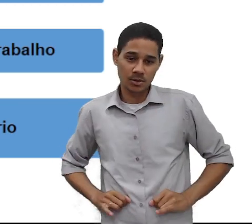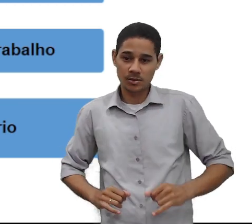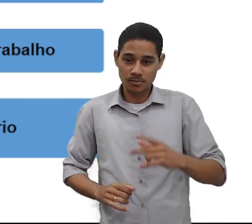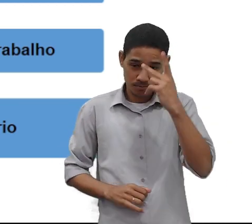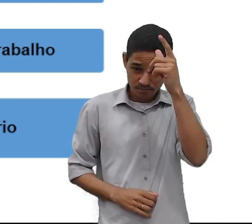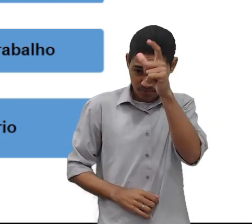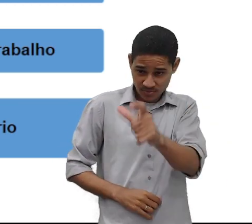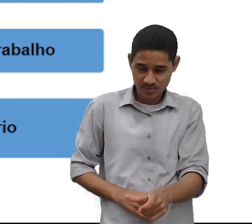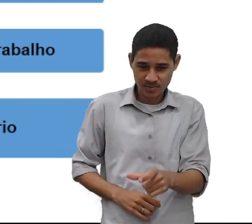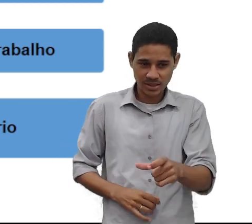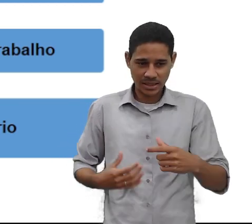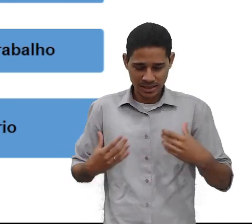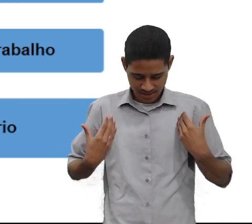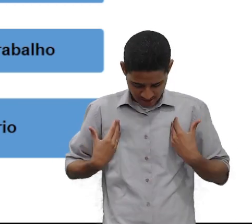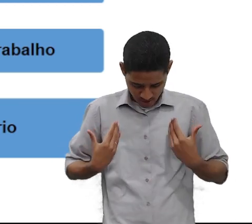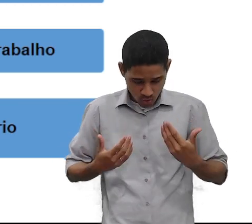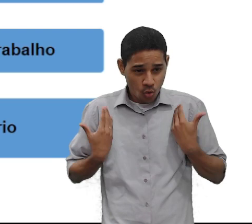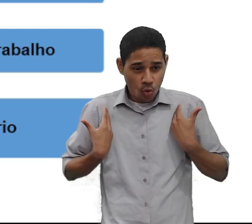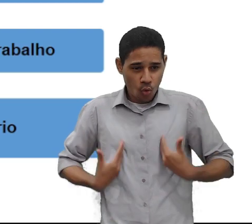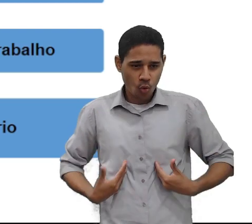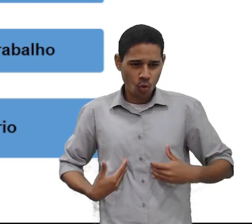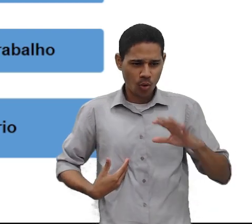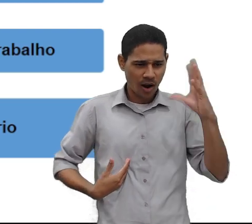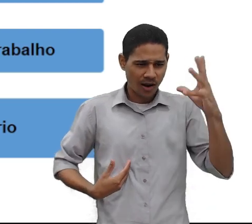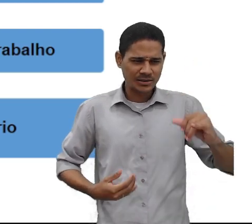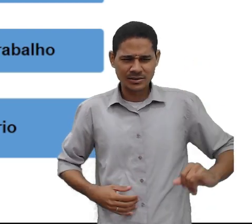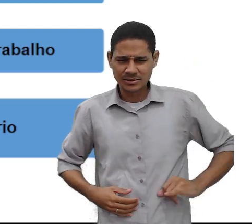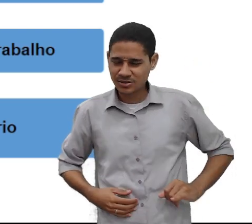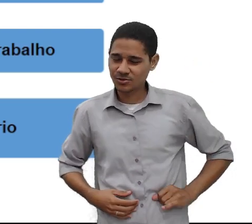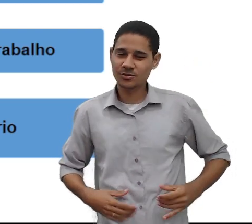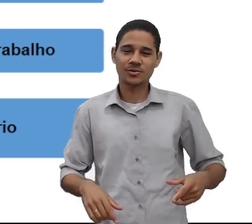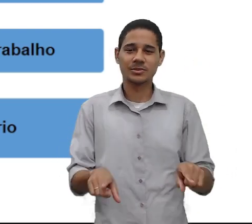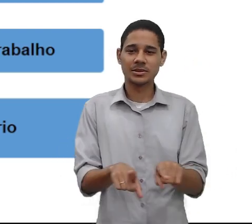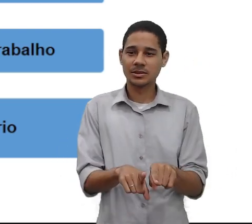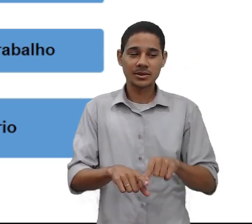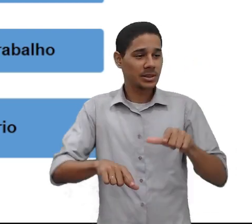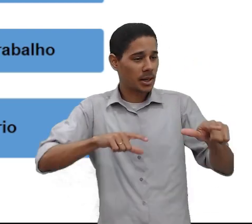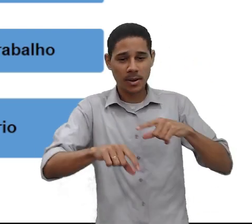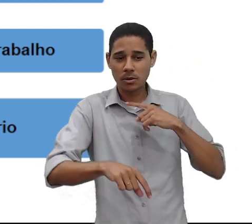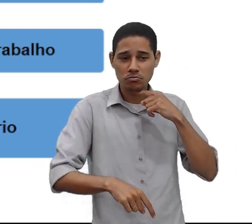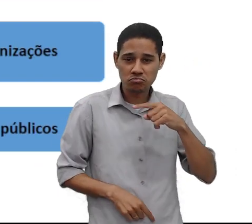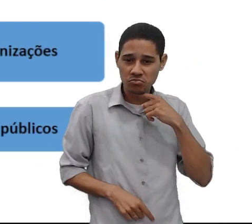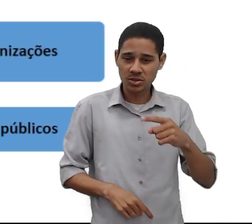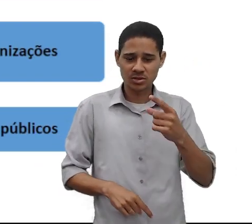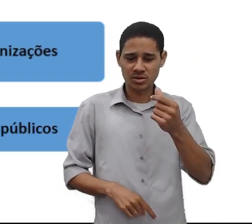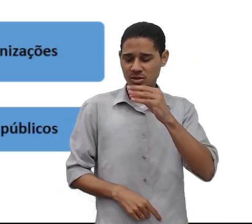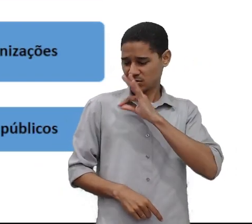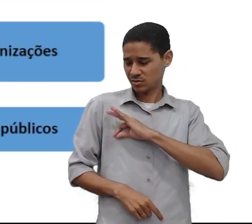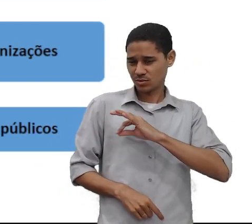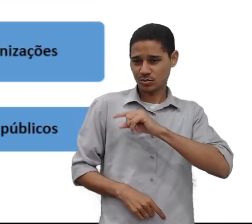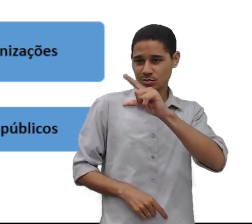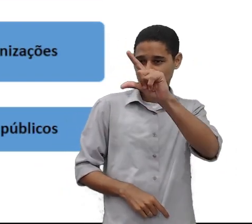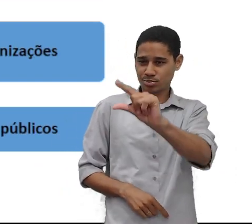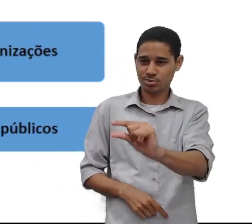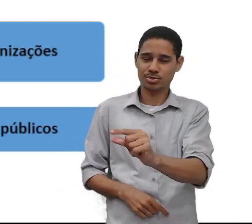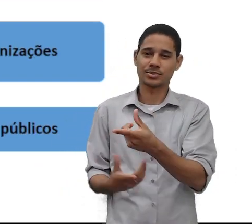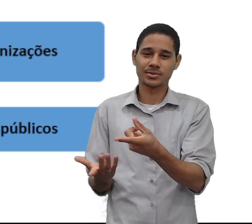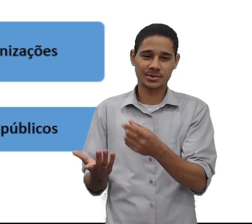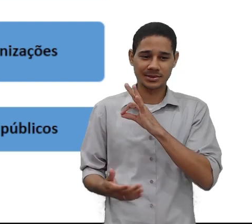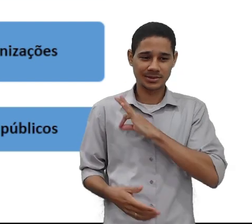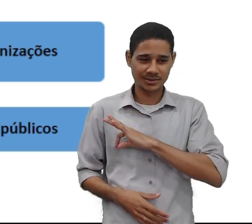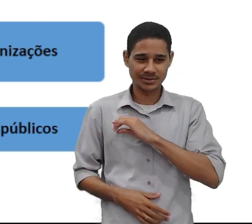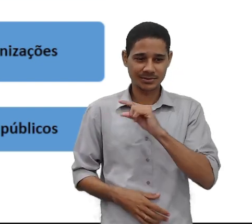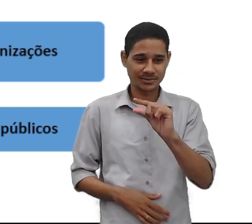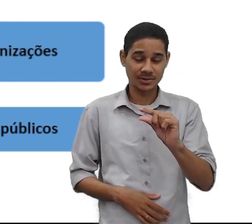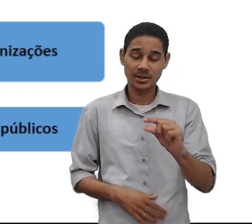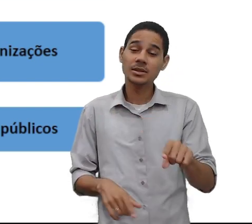tem a incapacidade para faltar ao trabalho, tem redução do seu salário. As consequências